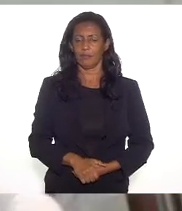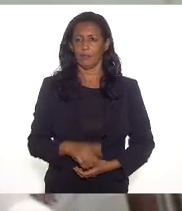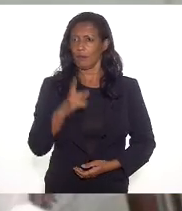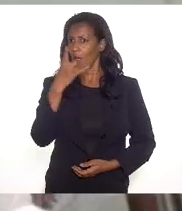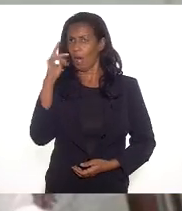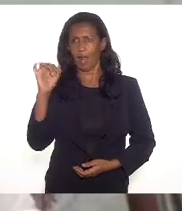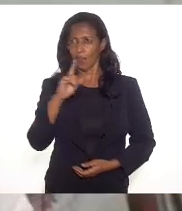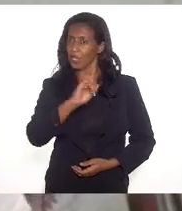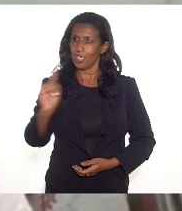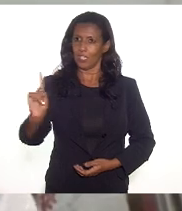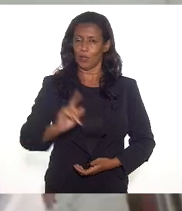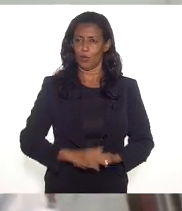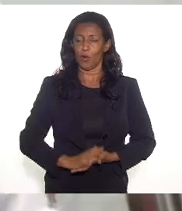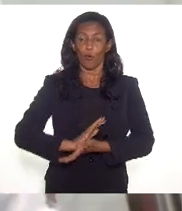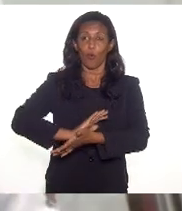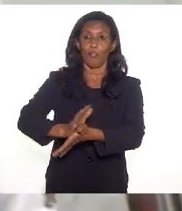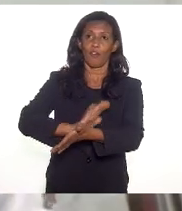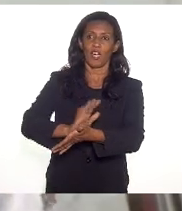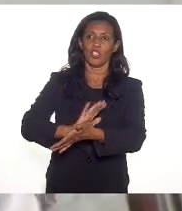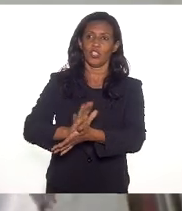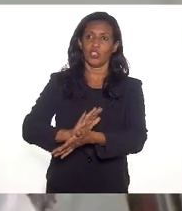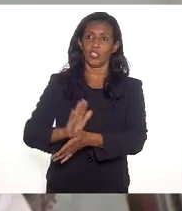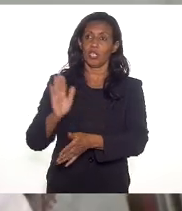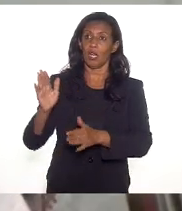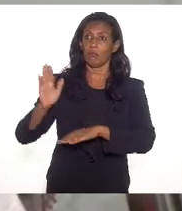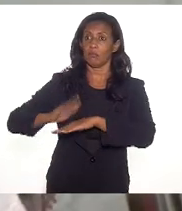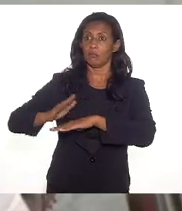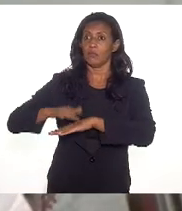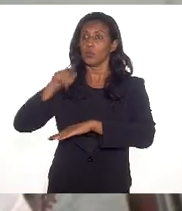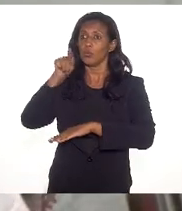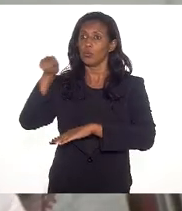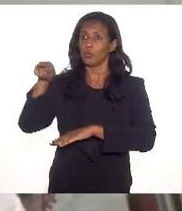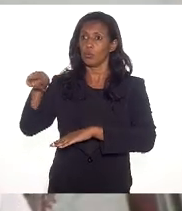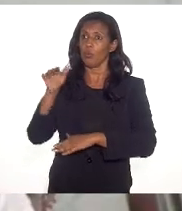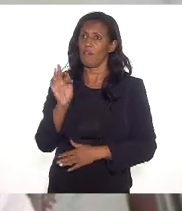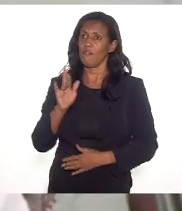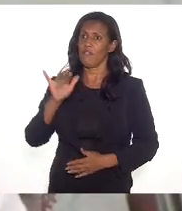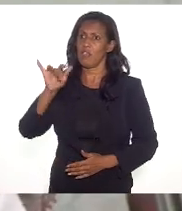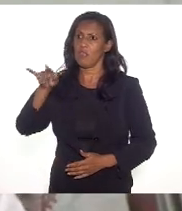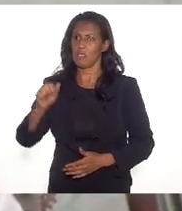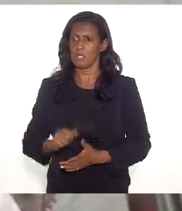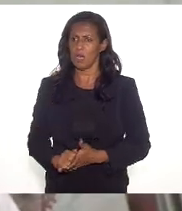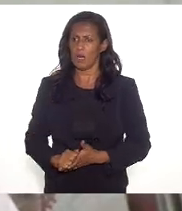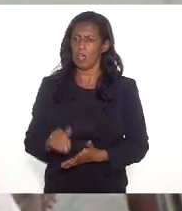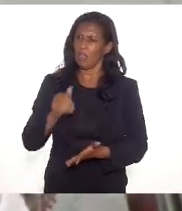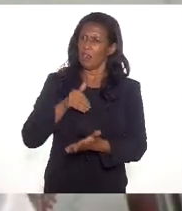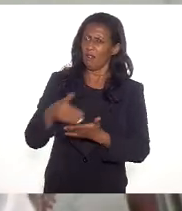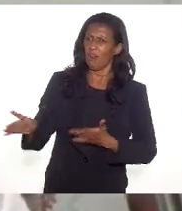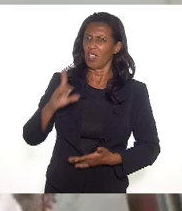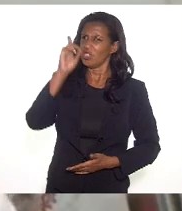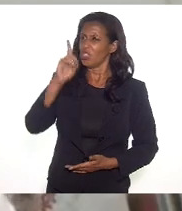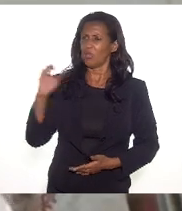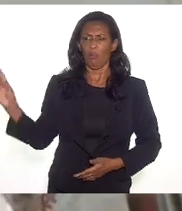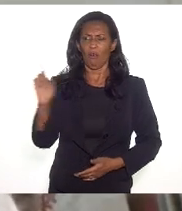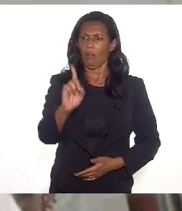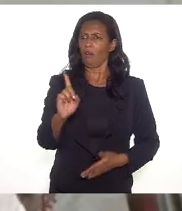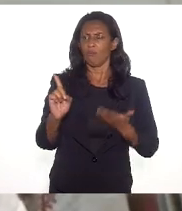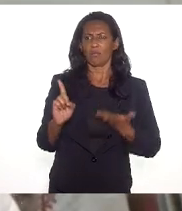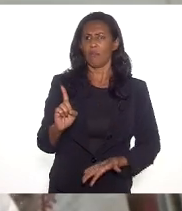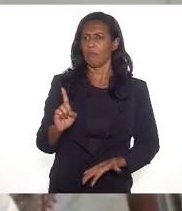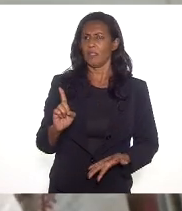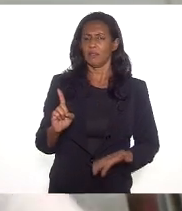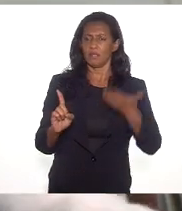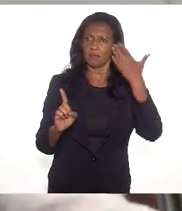que não. Covardia por sua parte, secretário Ferreirinha. Exonerou a diretora da escola, que nem estava presente,